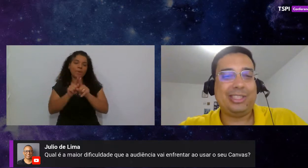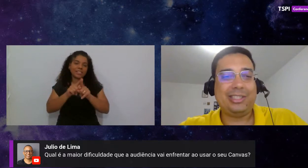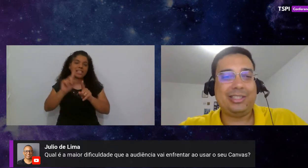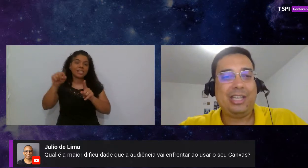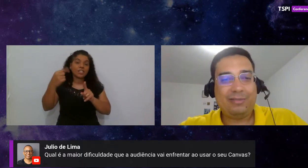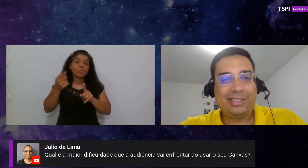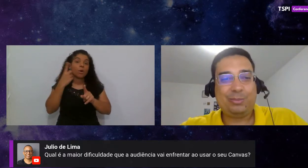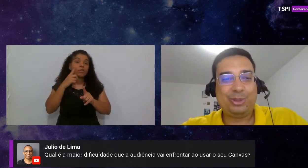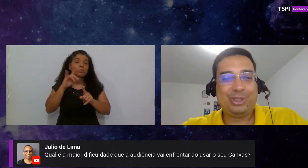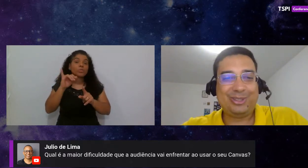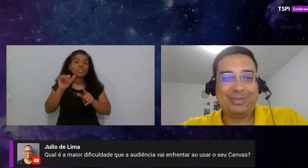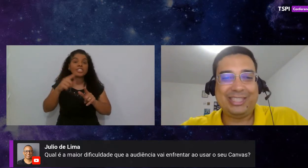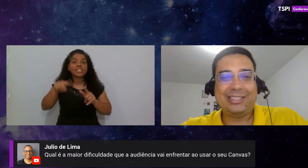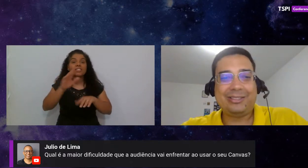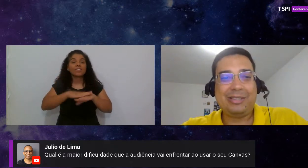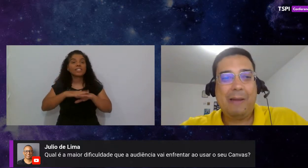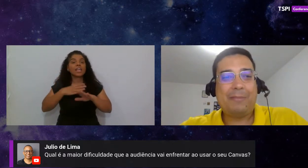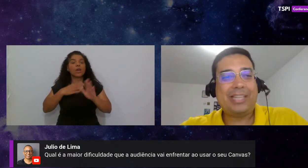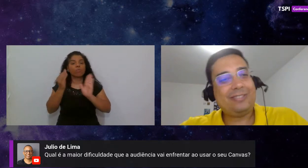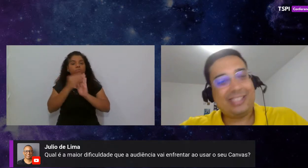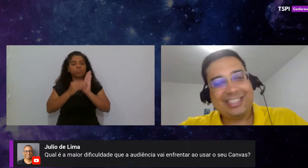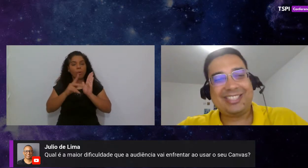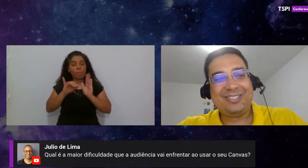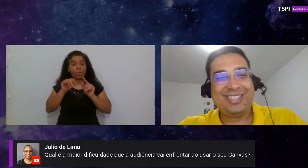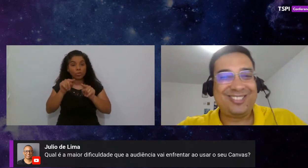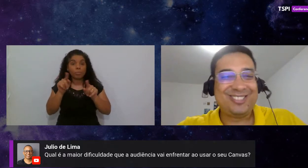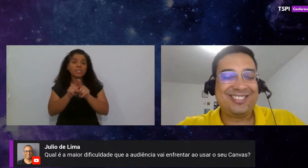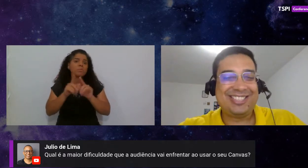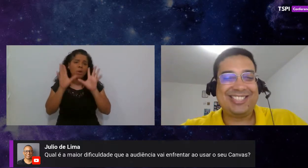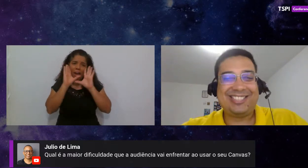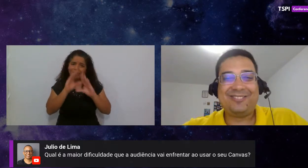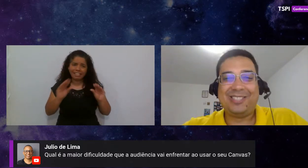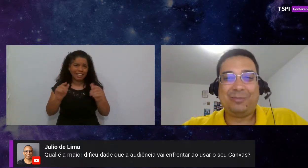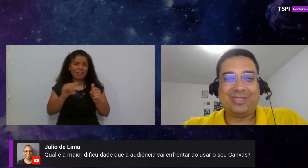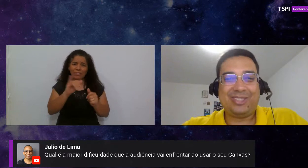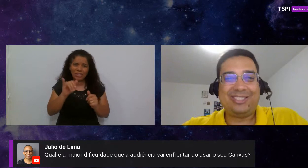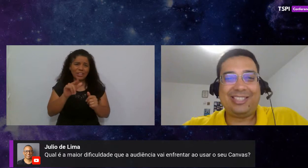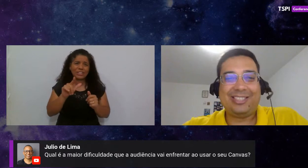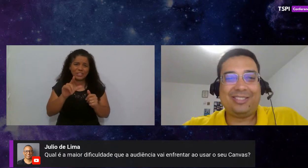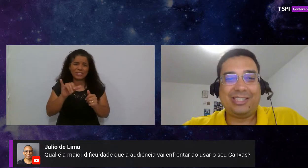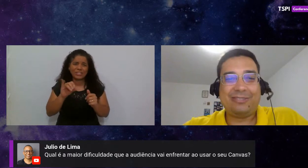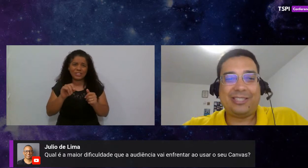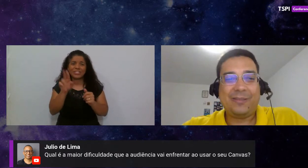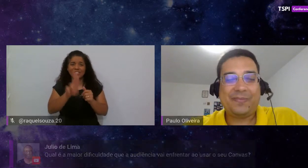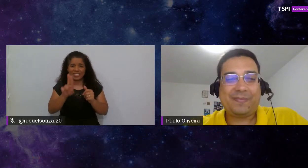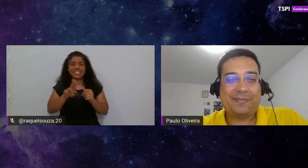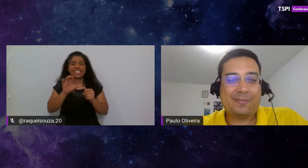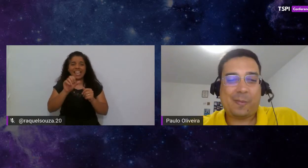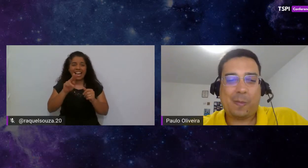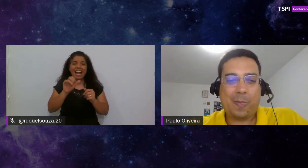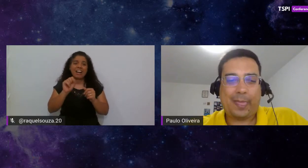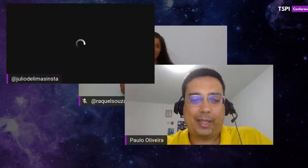próximos dias fazer um post sobre isso, mas eu acho que é tranquilo, Júlio, eu acho que é tranquilo o pessoal utilizar o Canvas.